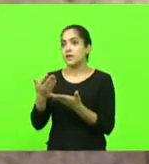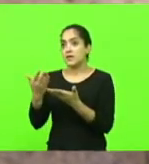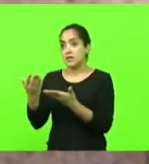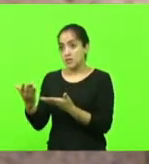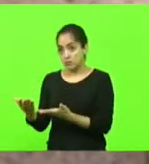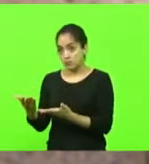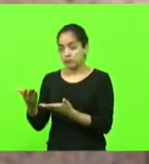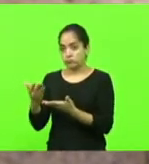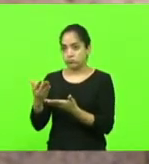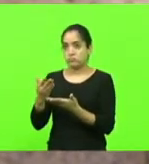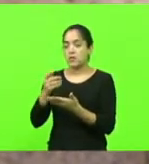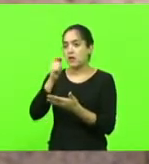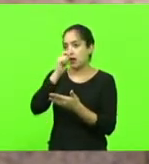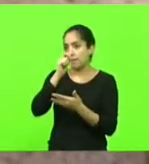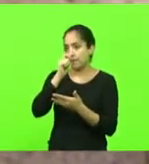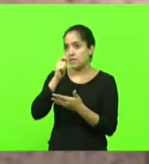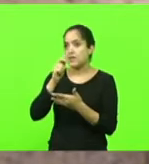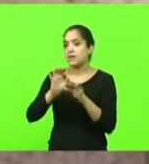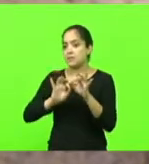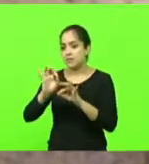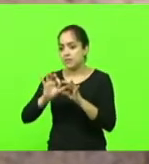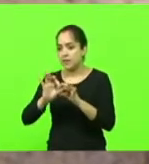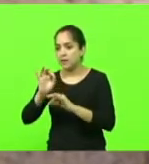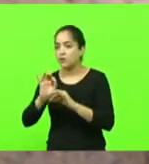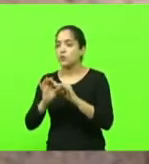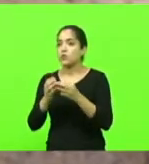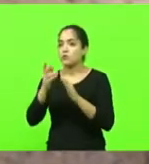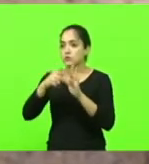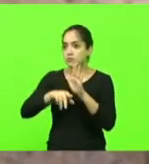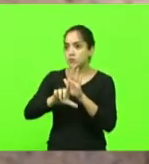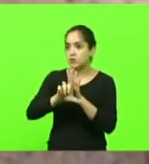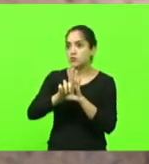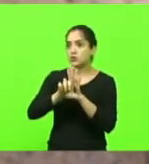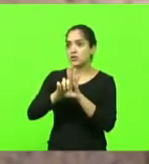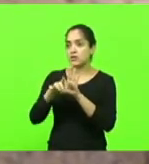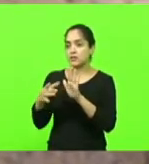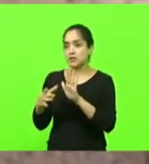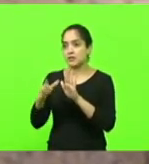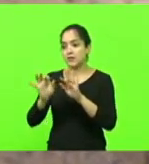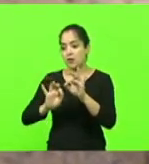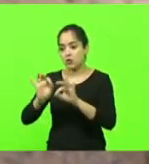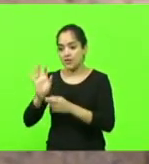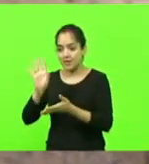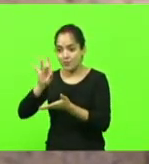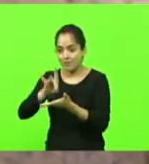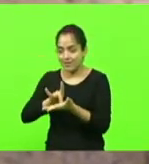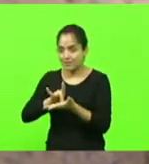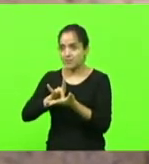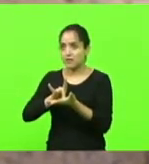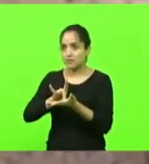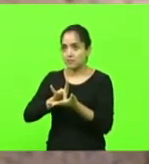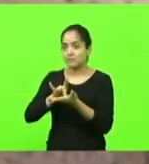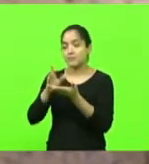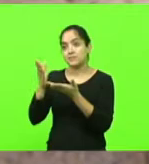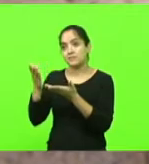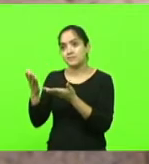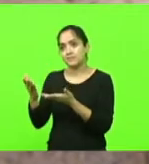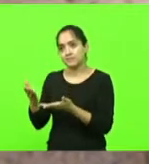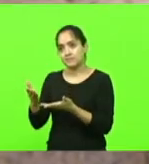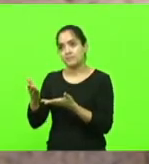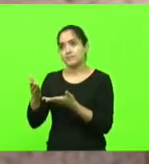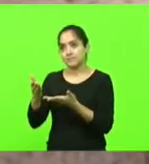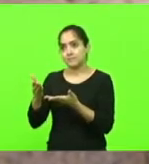excelente projeto em 2017, e claramente, na hora de regulamentar, como disse o próprio deputado, foram